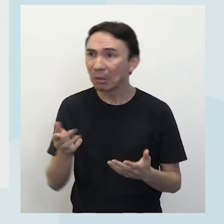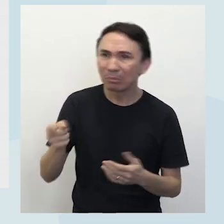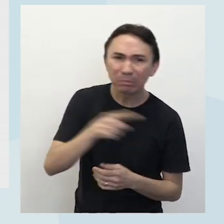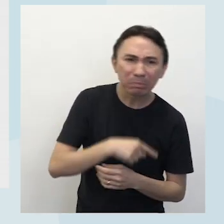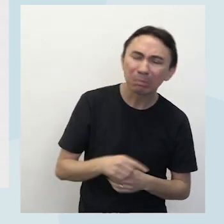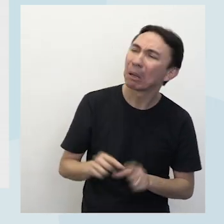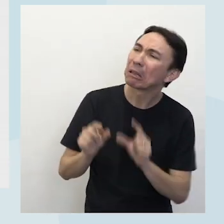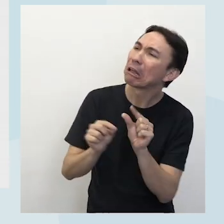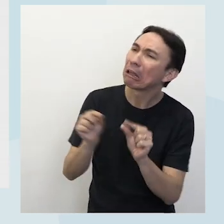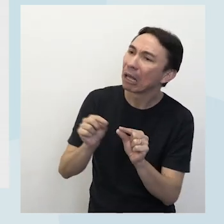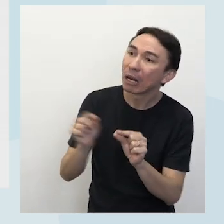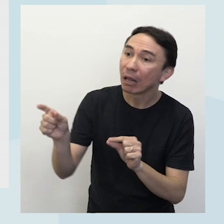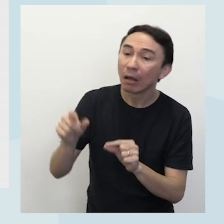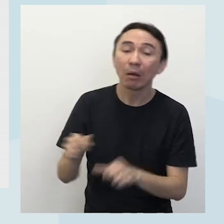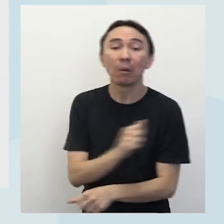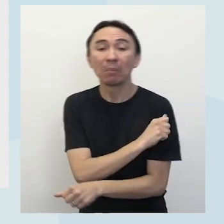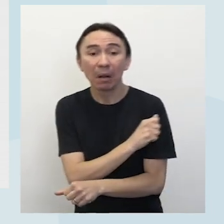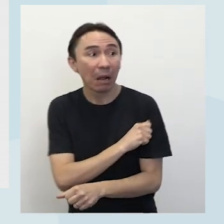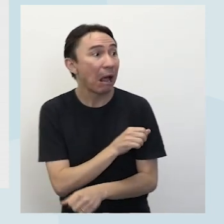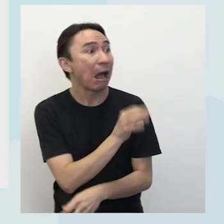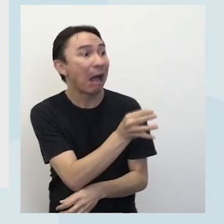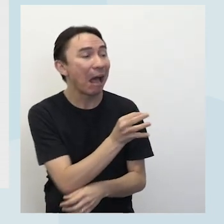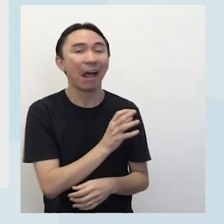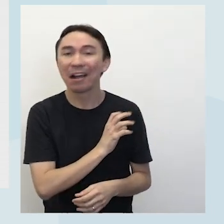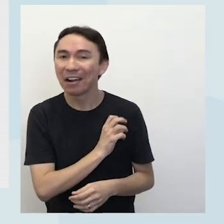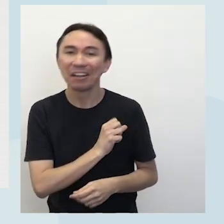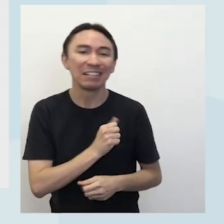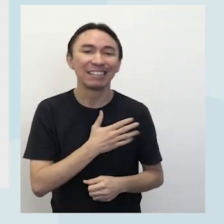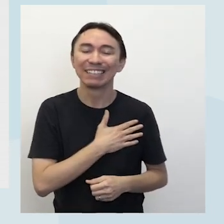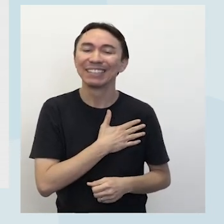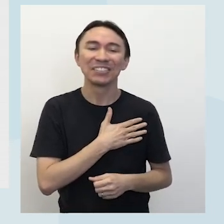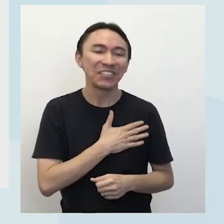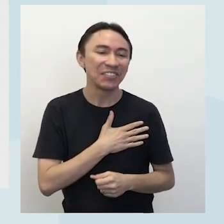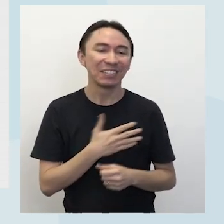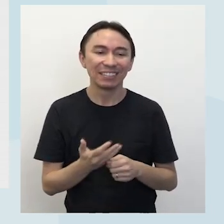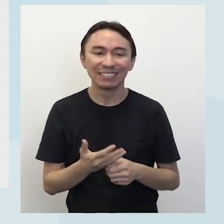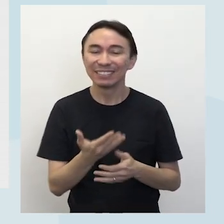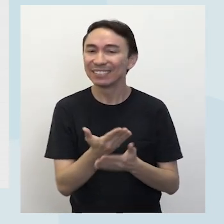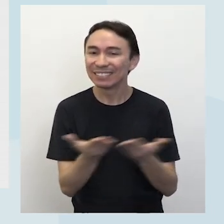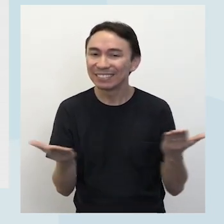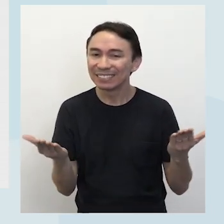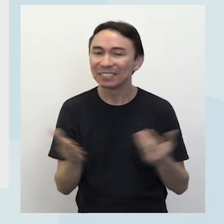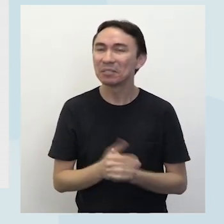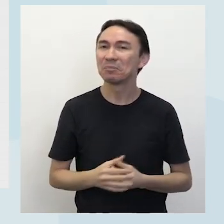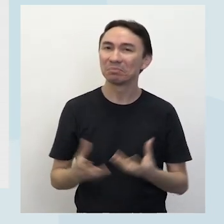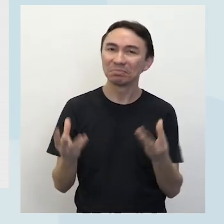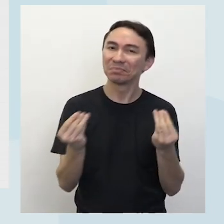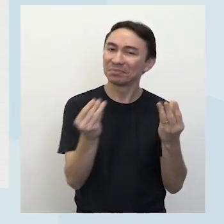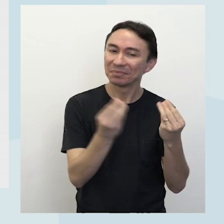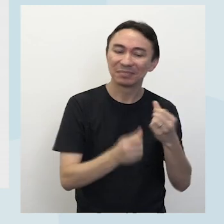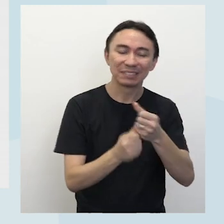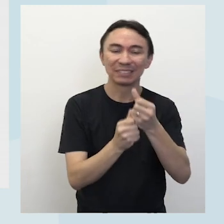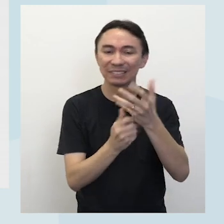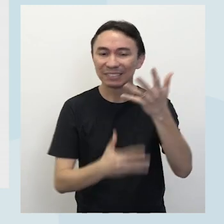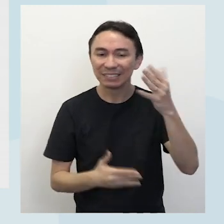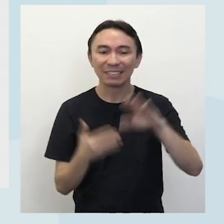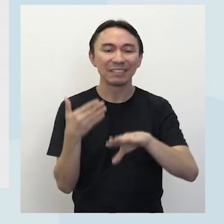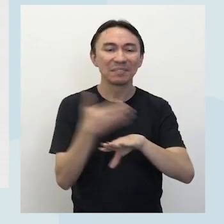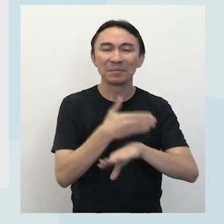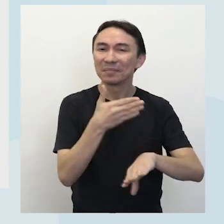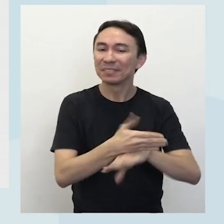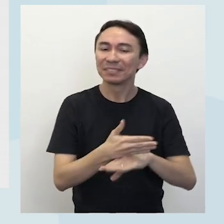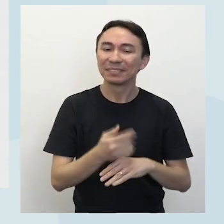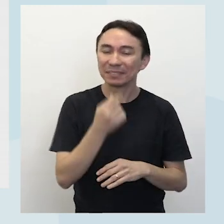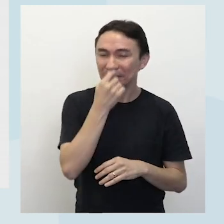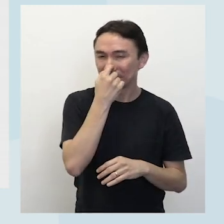olha, eles estão amando, Marilyn. Estão amando tus dibujos. Mira que lindo, que guai todo esto. E